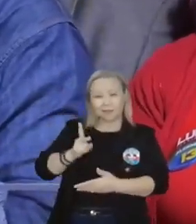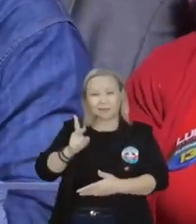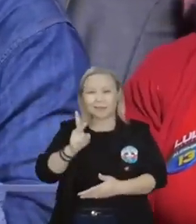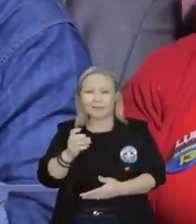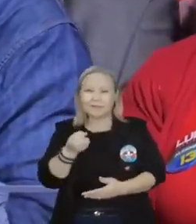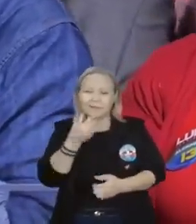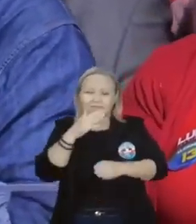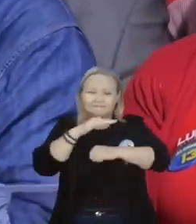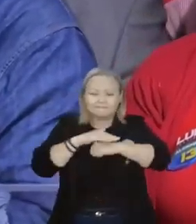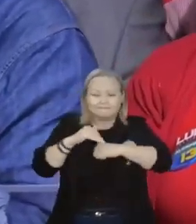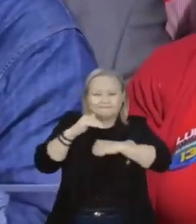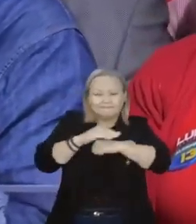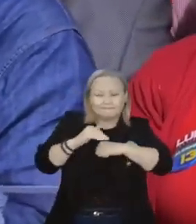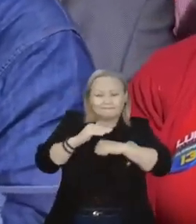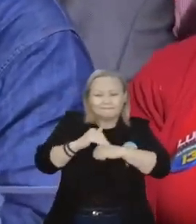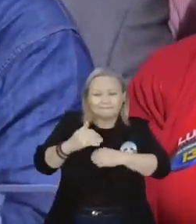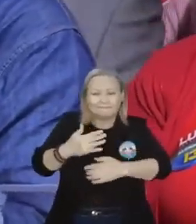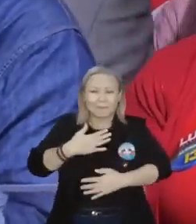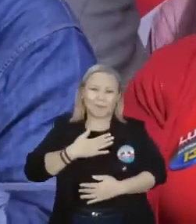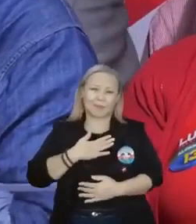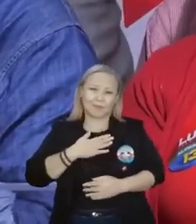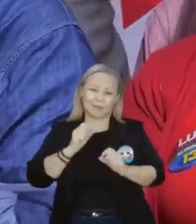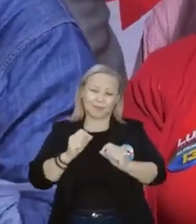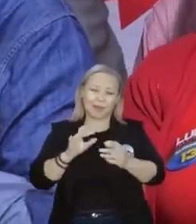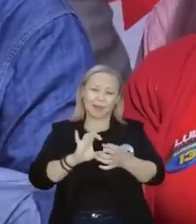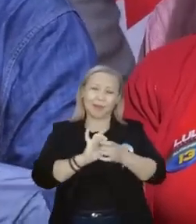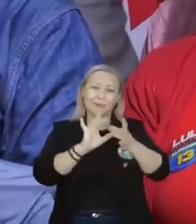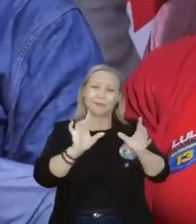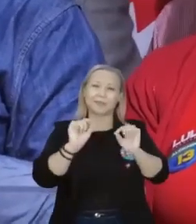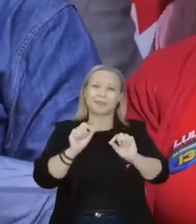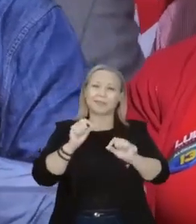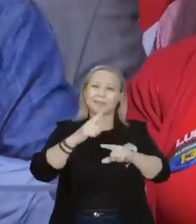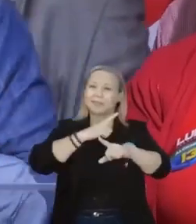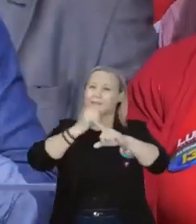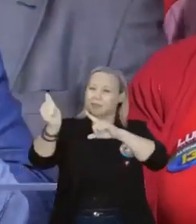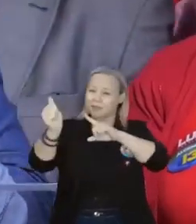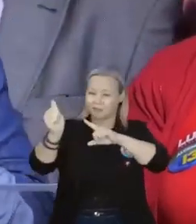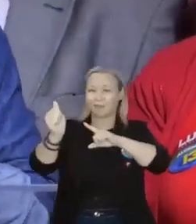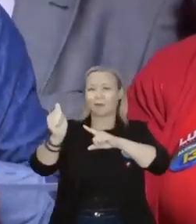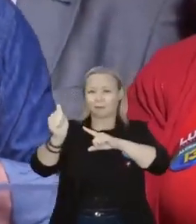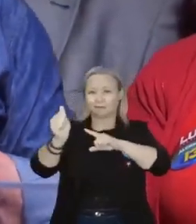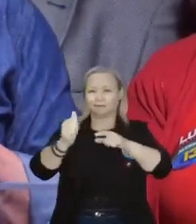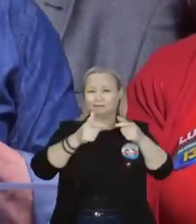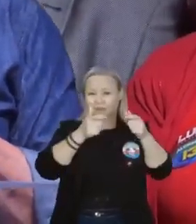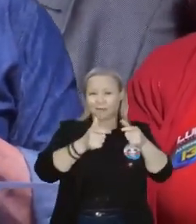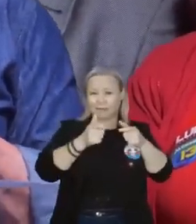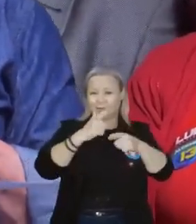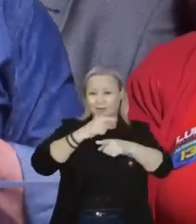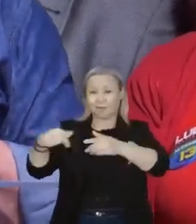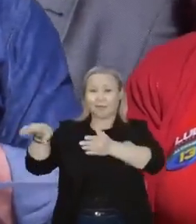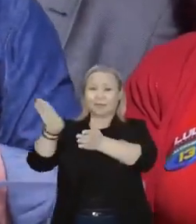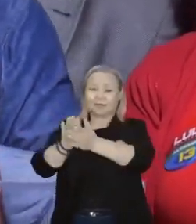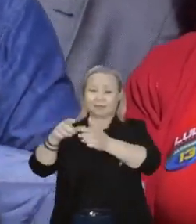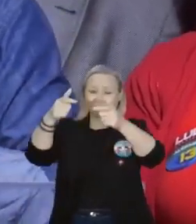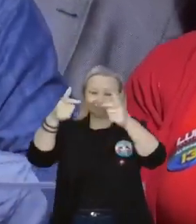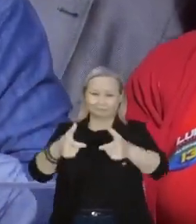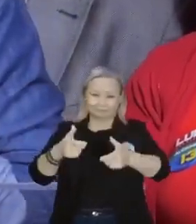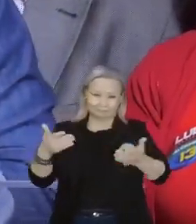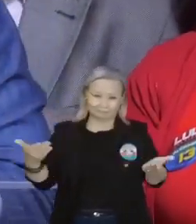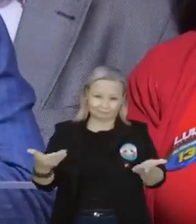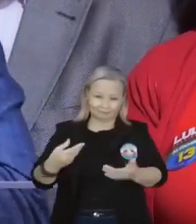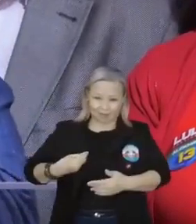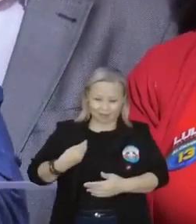comigo para permitir que eu saísse de onde eu saí para chegar onde eu cheguei. E, sobretudo,